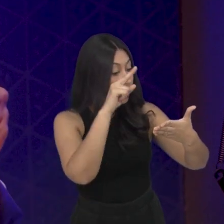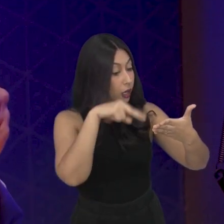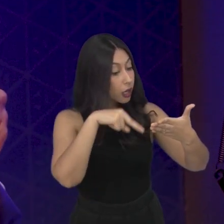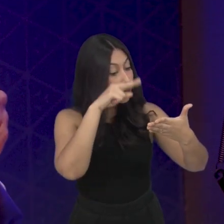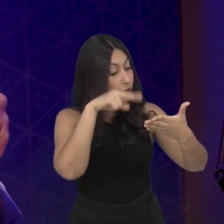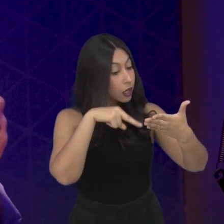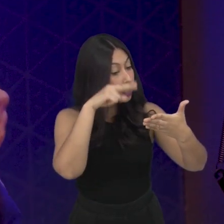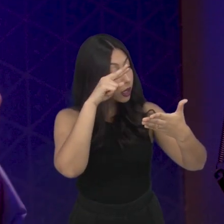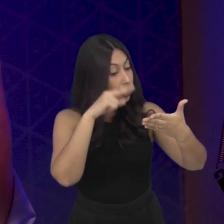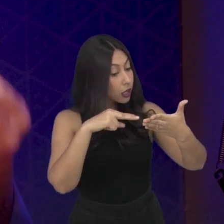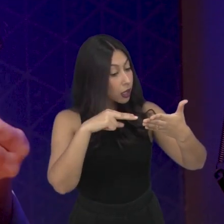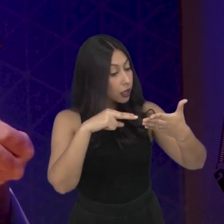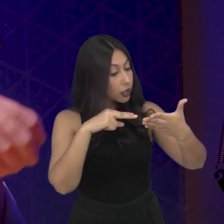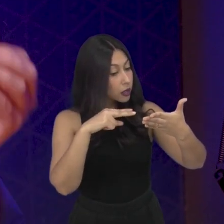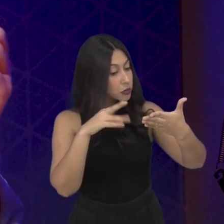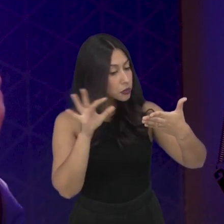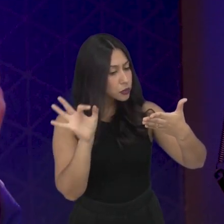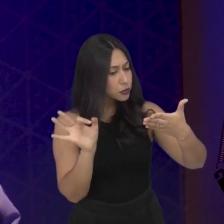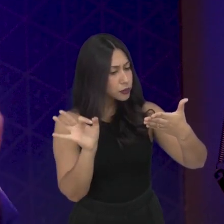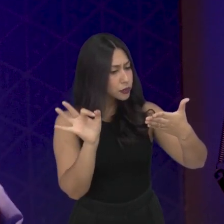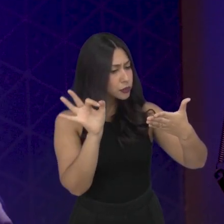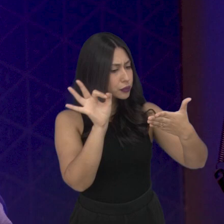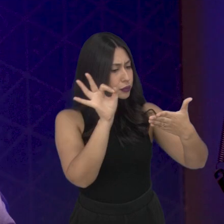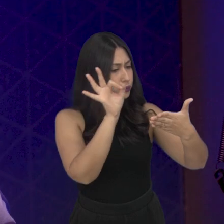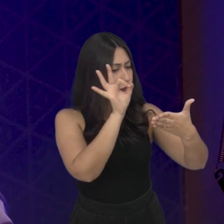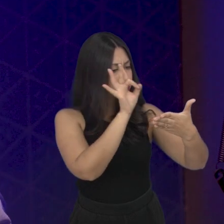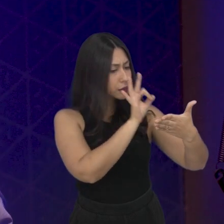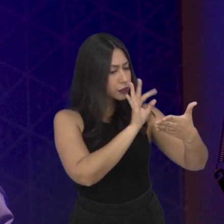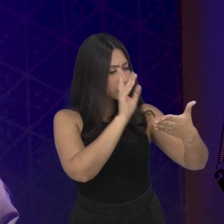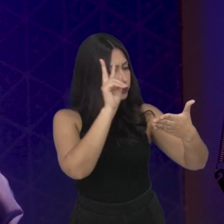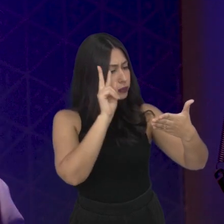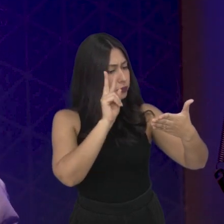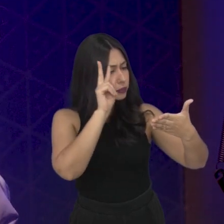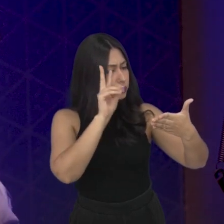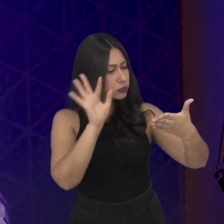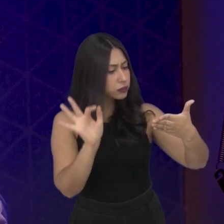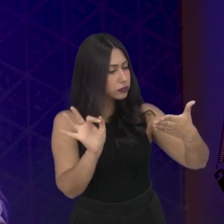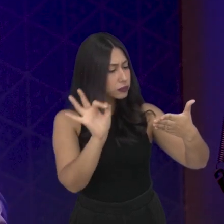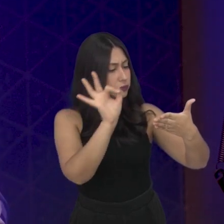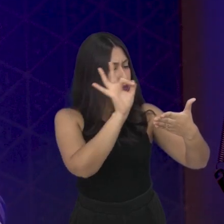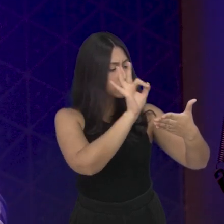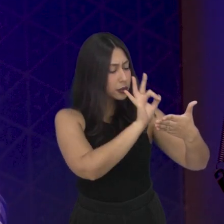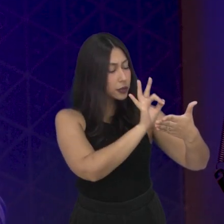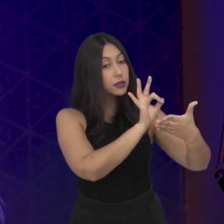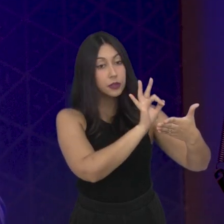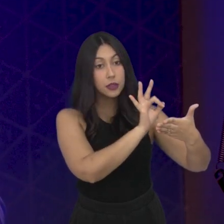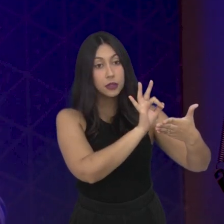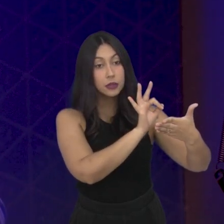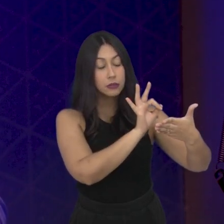intenção, você acompanha de uma forma mais distanciada a história da outra pessoa.